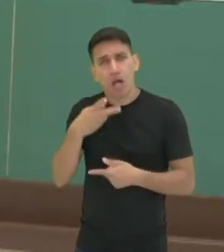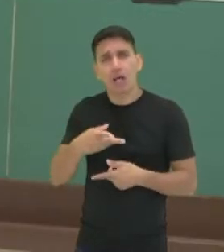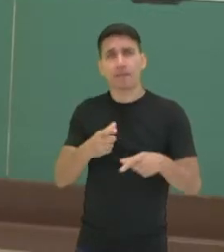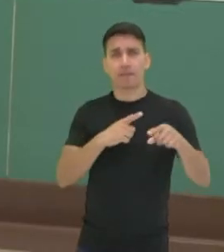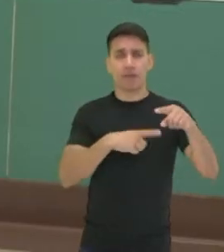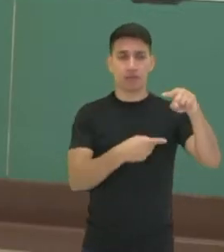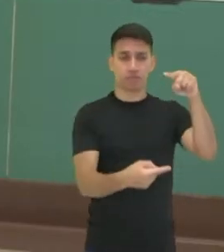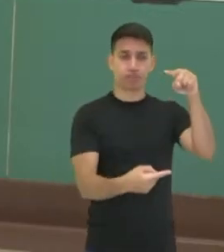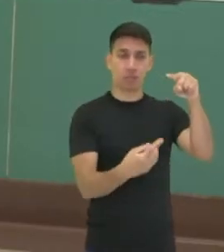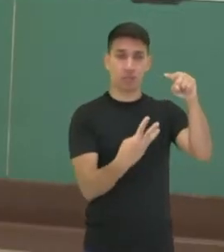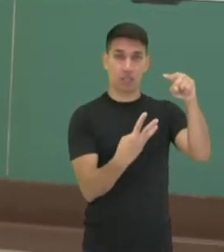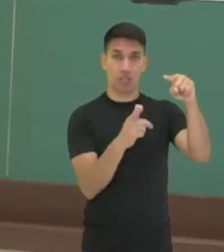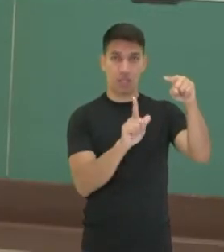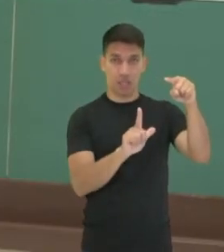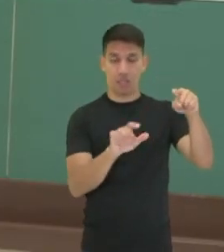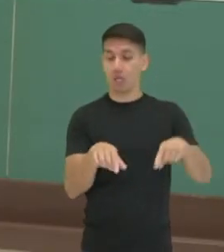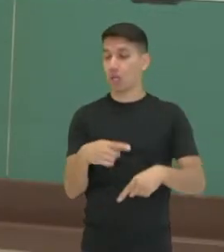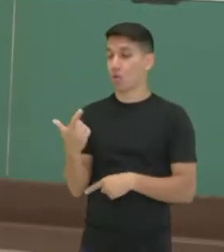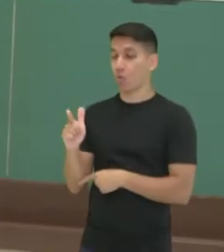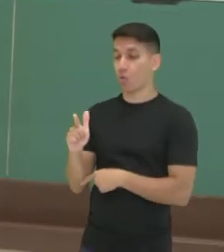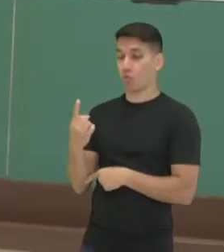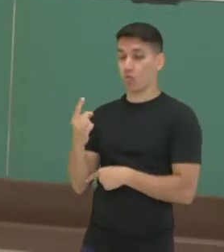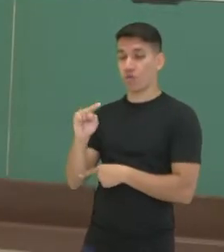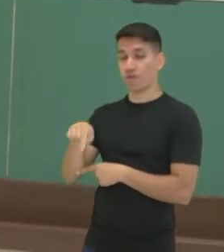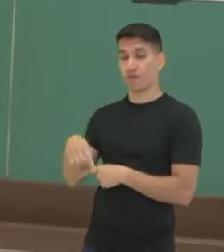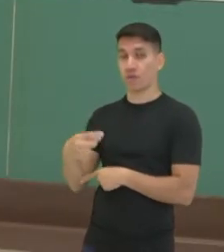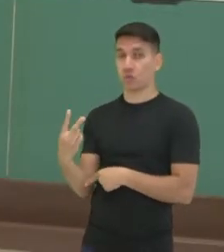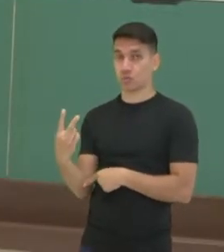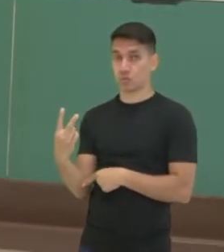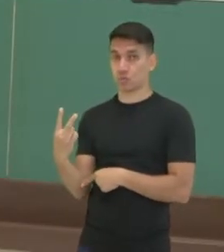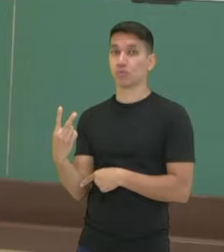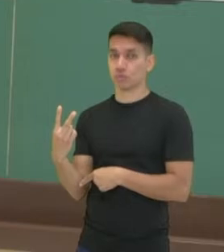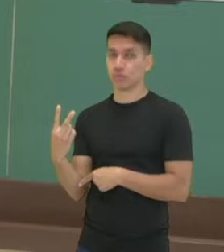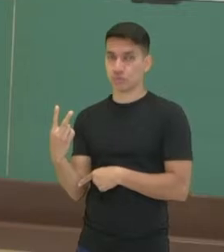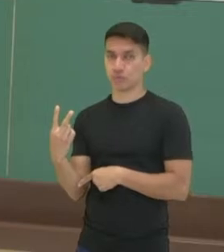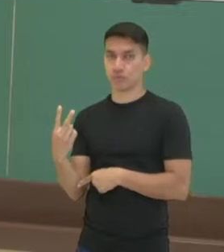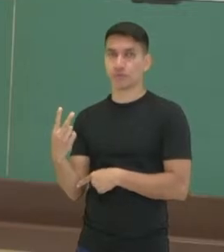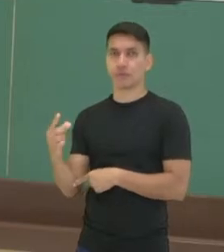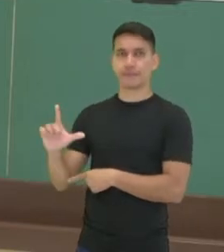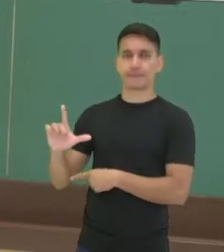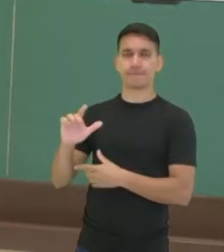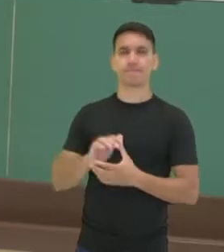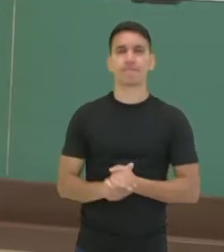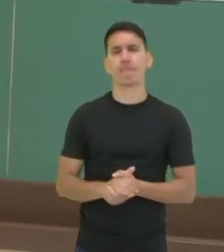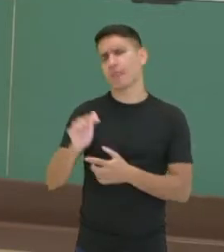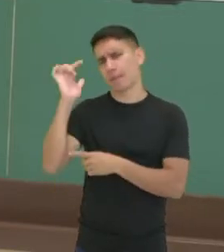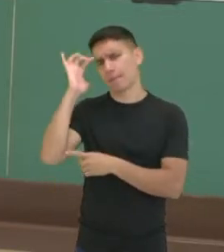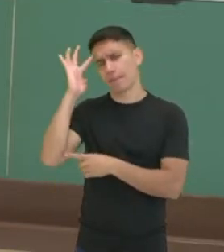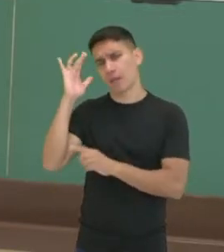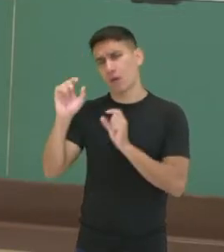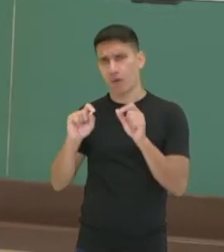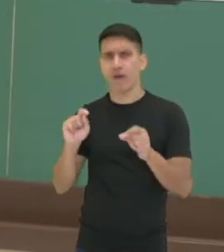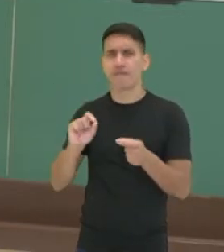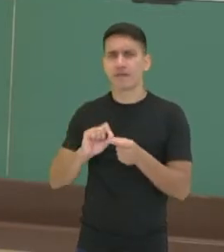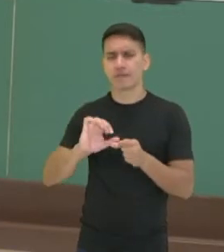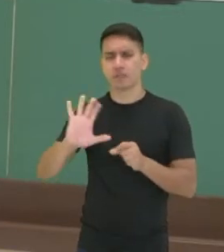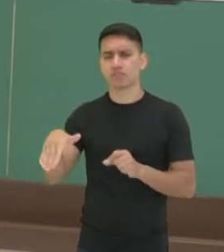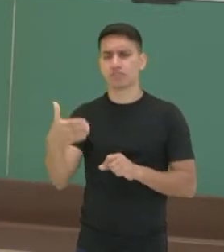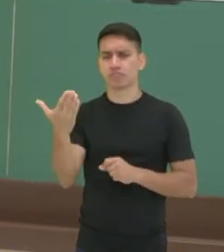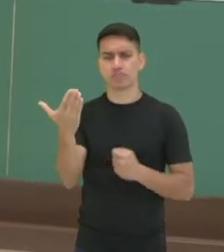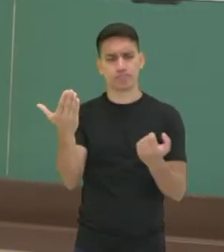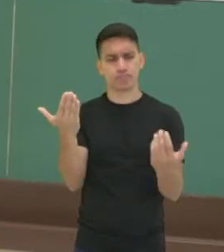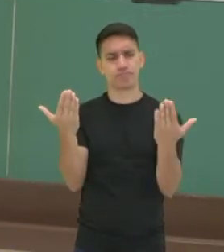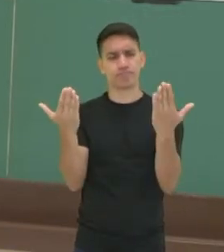que contém ali 1,2 litros, tá? Então, vamos lá, vamos pensar um pouquinho. Ela vai querer fazer essa comparação. Vamos